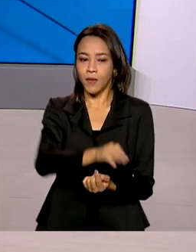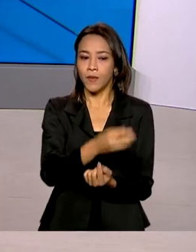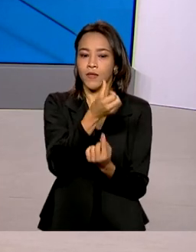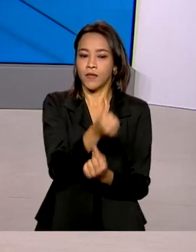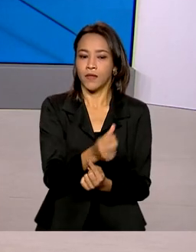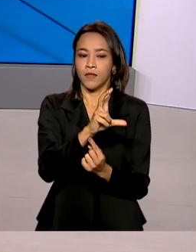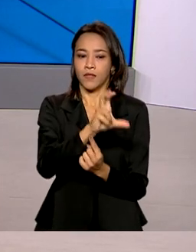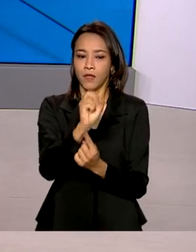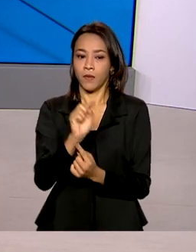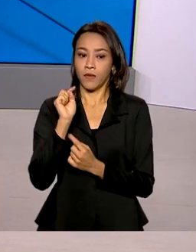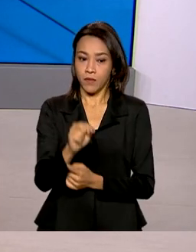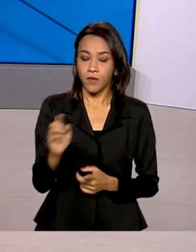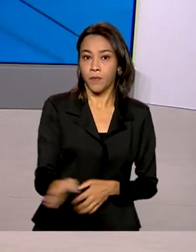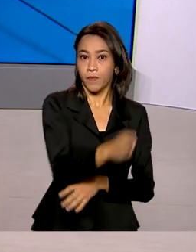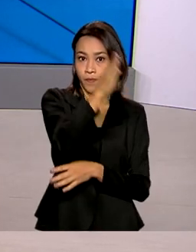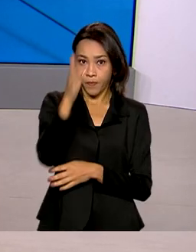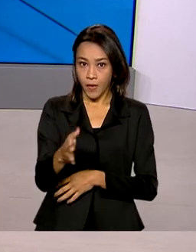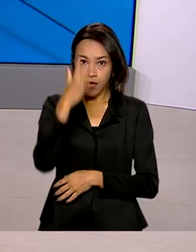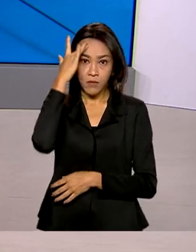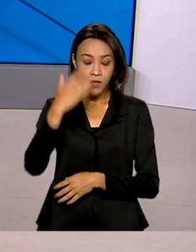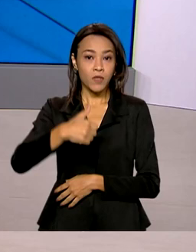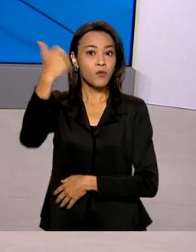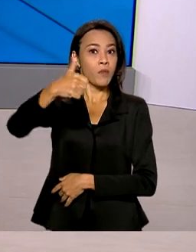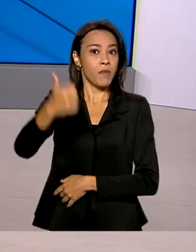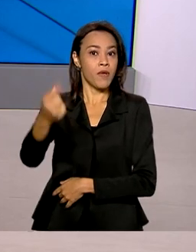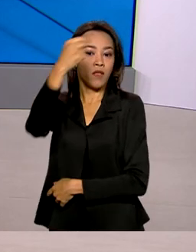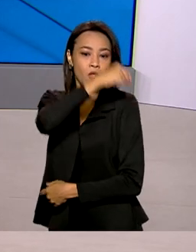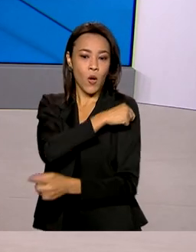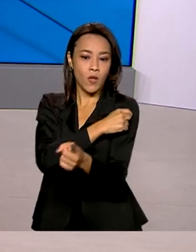173.650.000. As pessoas vacinadas com a primeira dose,